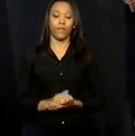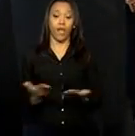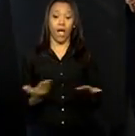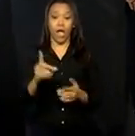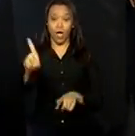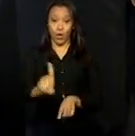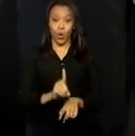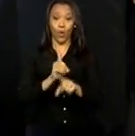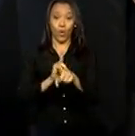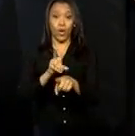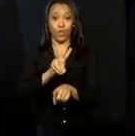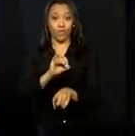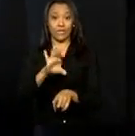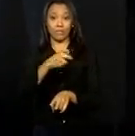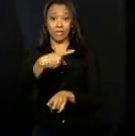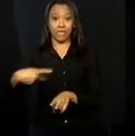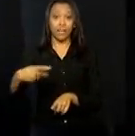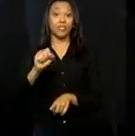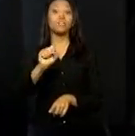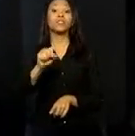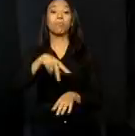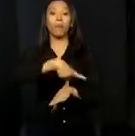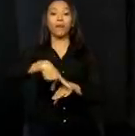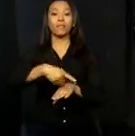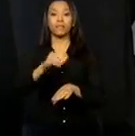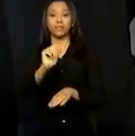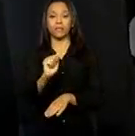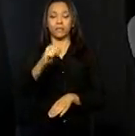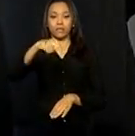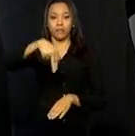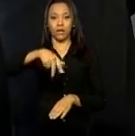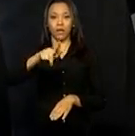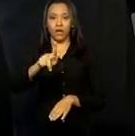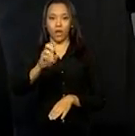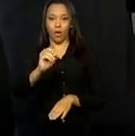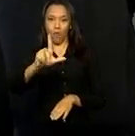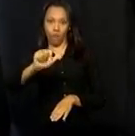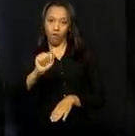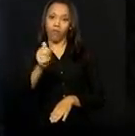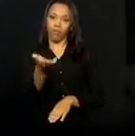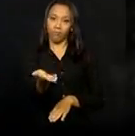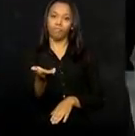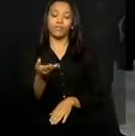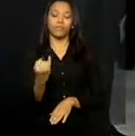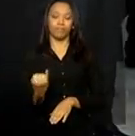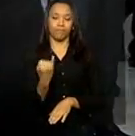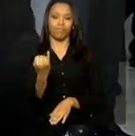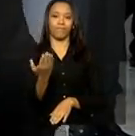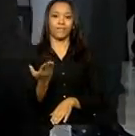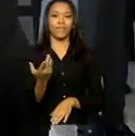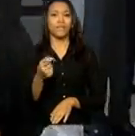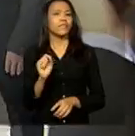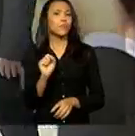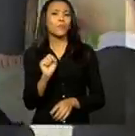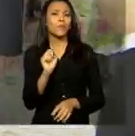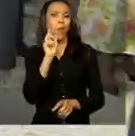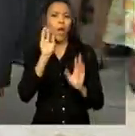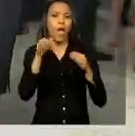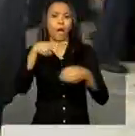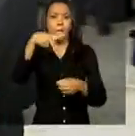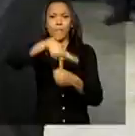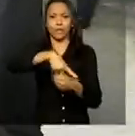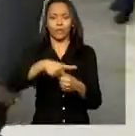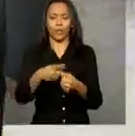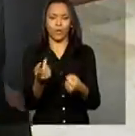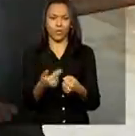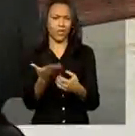Vice-presidente de Angola agora. A Angola é um parceiro comercial de longa data do Estado brasileiro, sobretudo em termos de petróleo, desde a independência